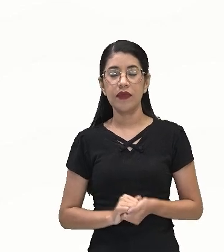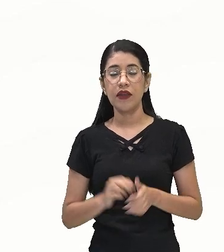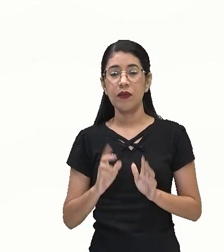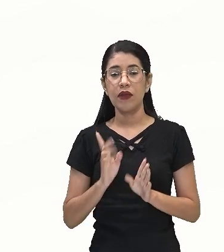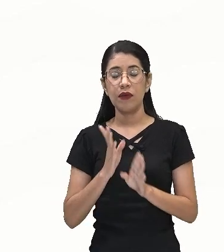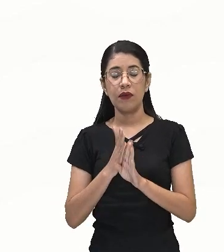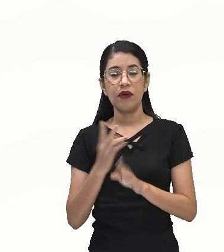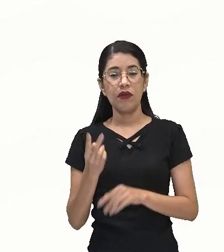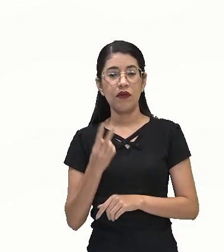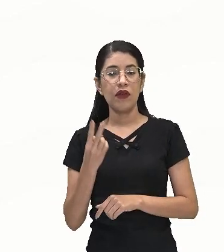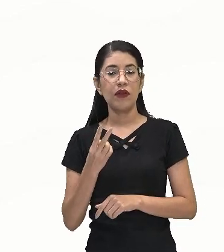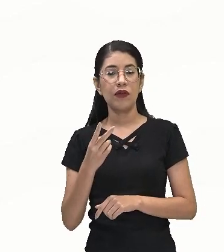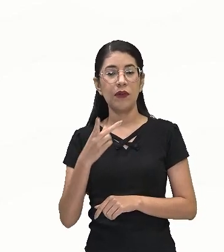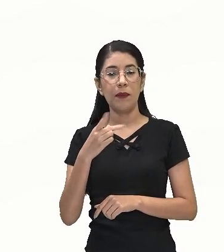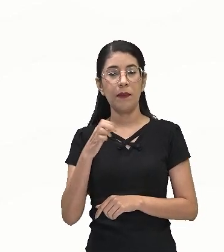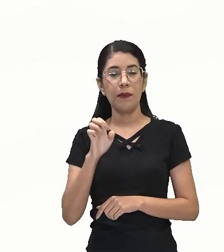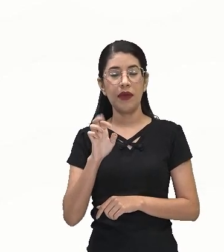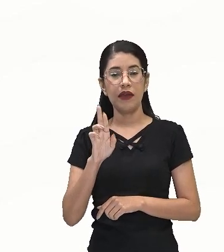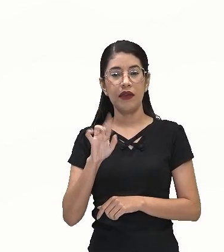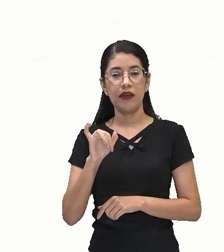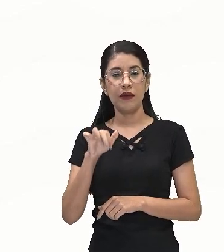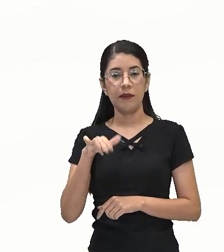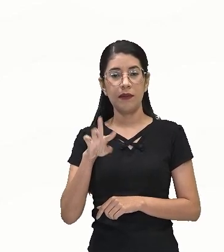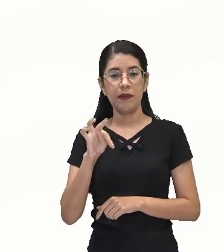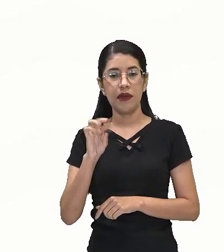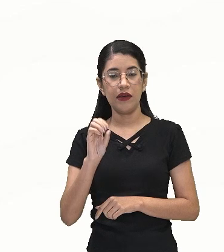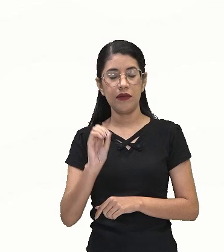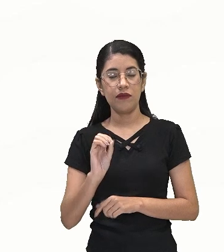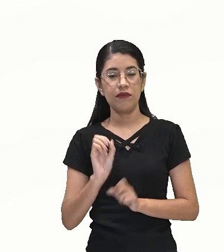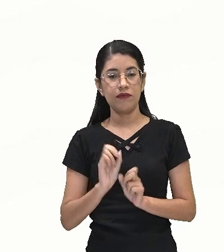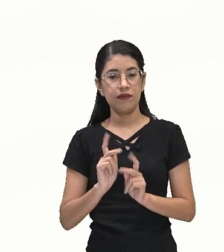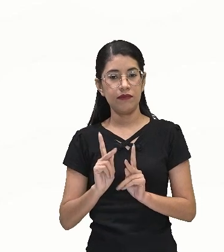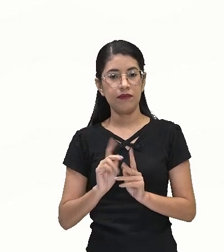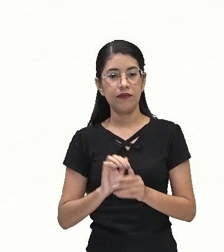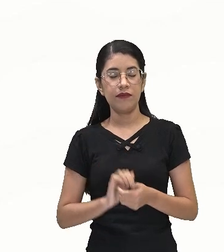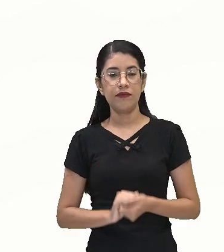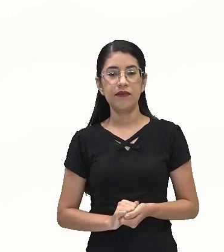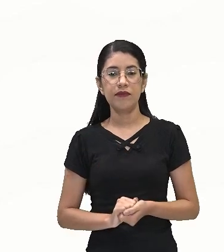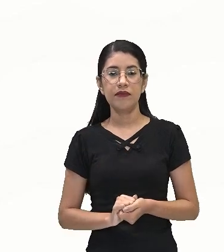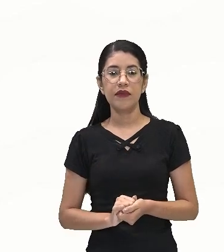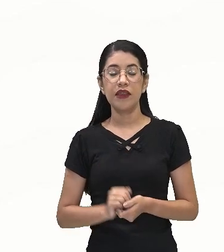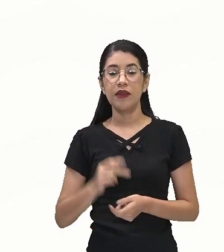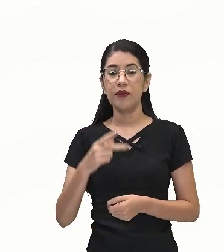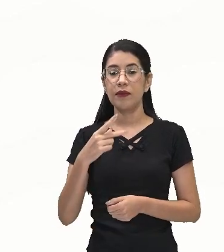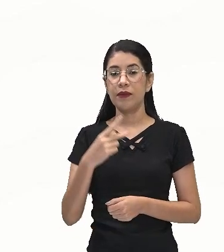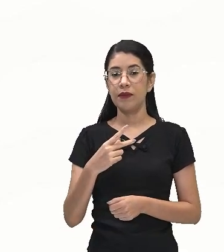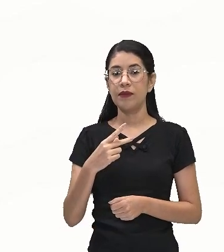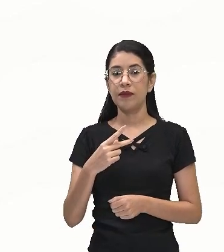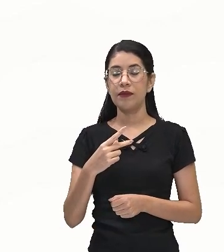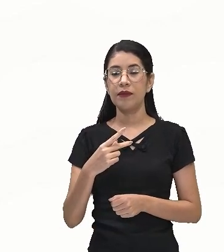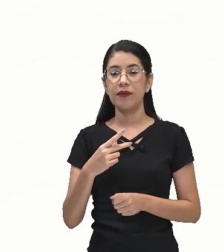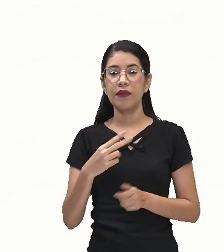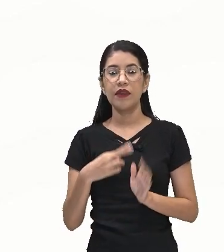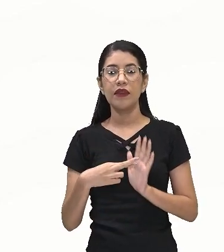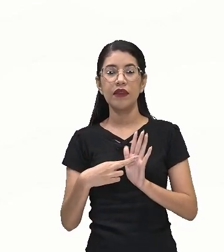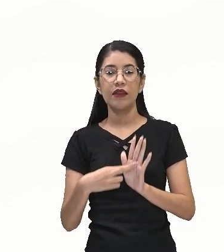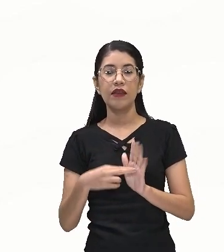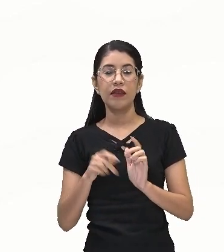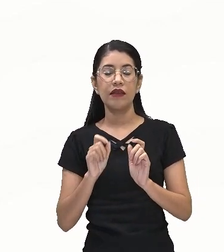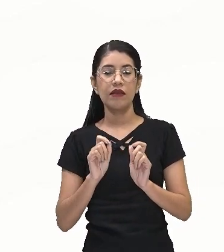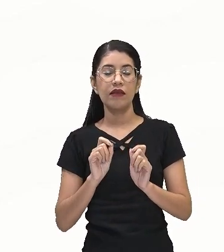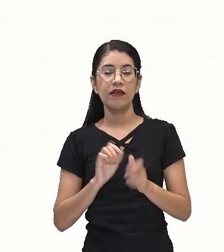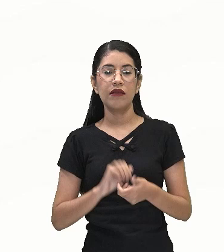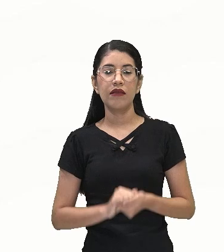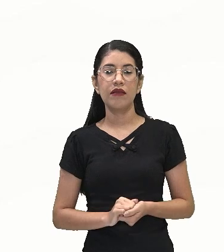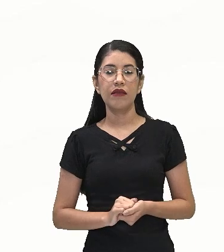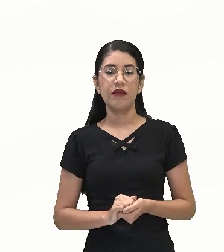o perímetro do meu polígono, ok? E aí, o P, tá? Vai ser quem?